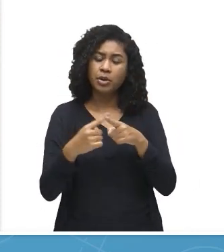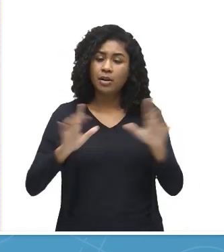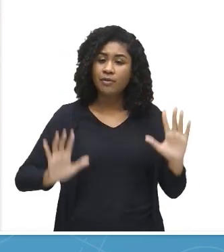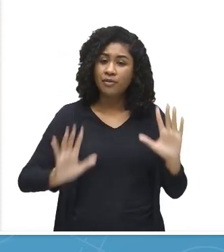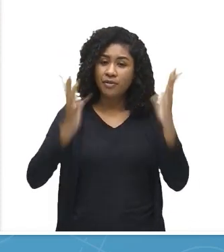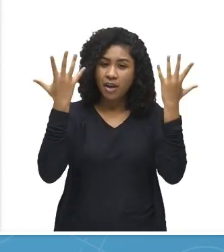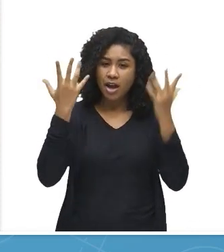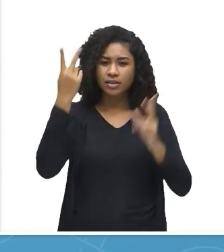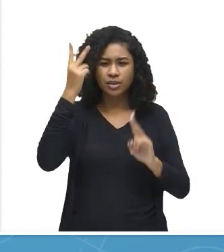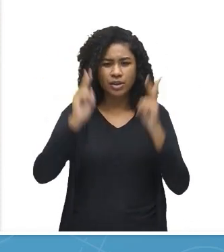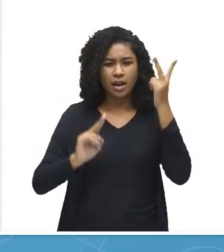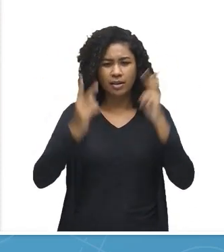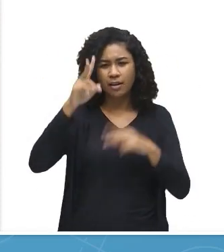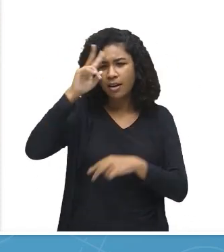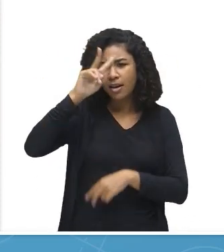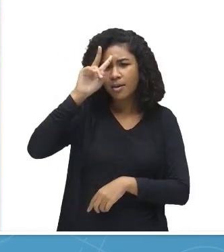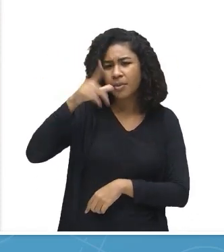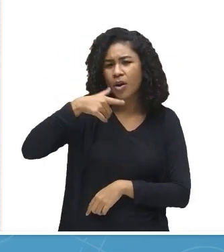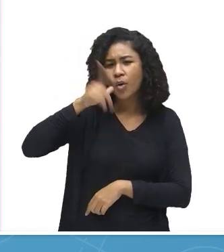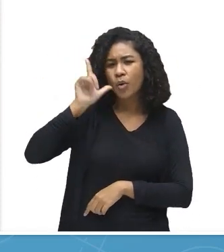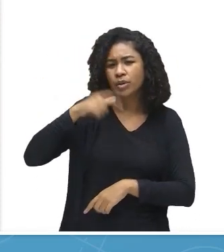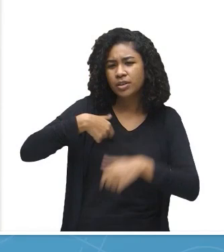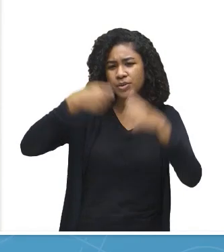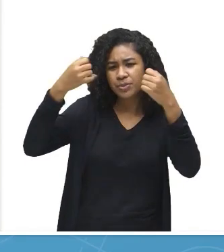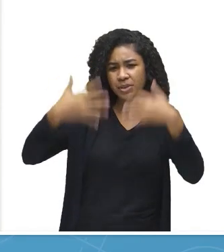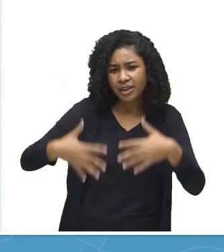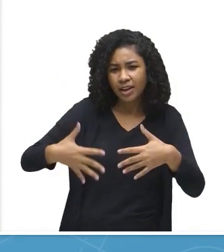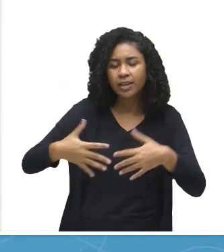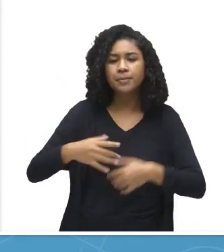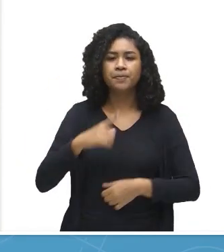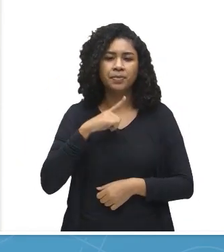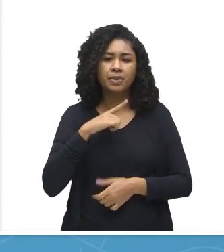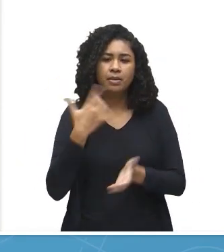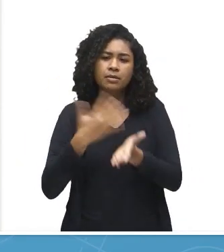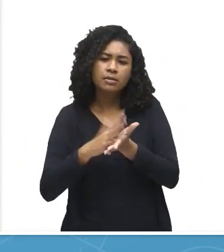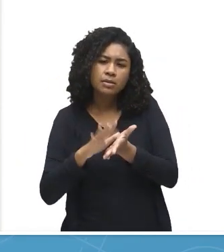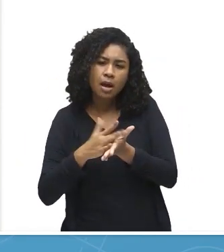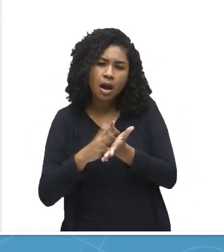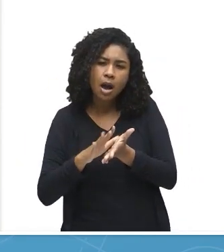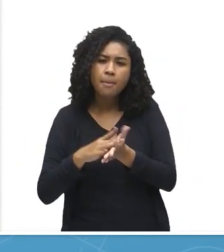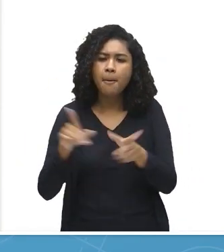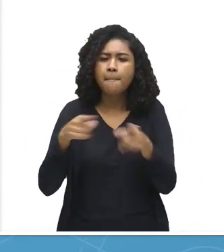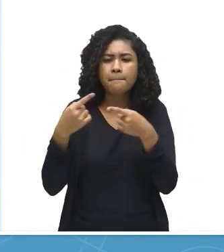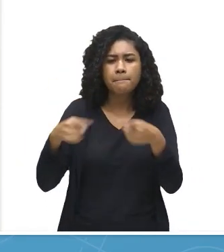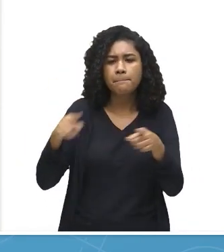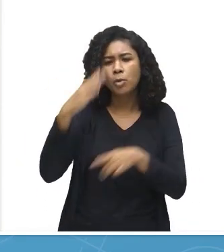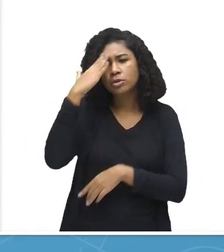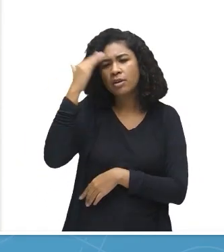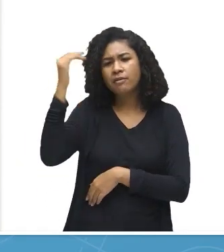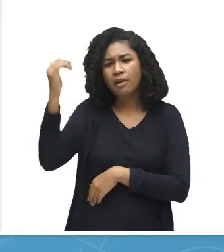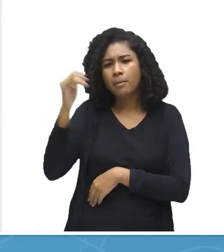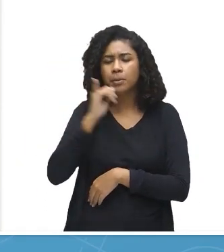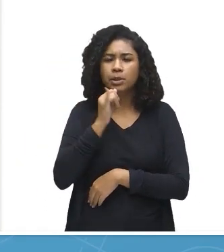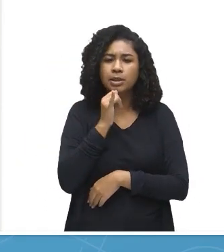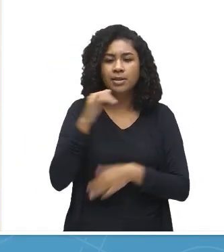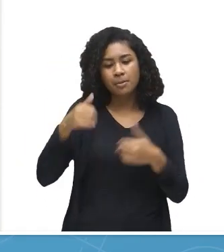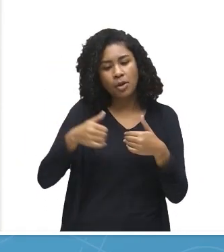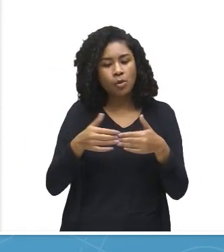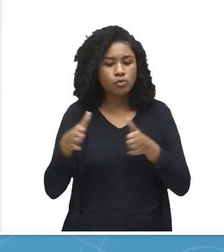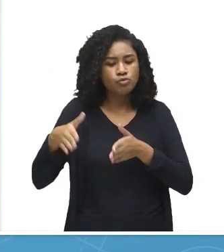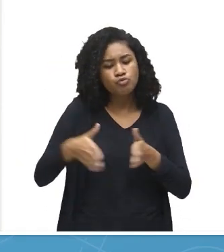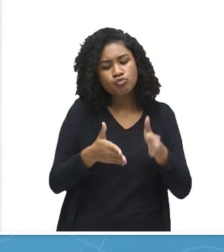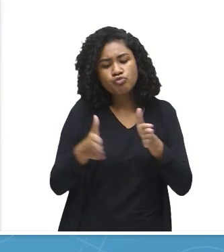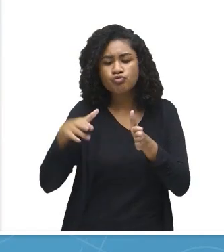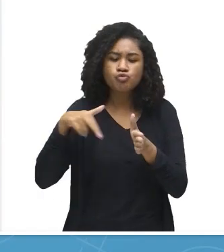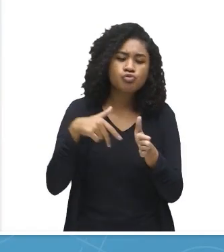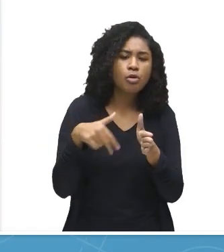carnaval, a gente conversou sobre isso, existem tipo samba carnavalesco, as marchinhas, ou abre alas que eu quero